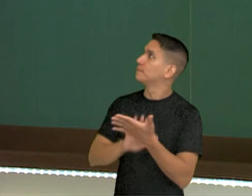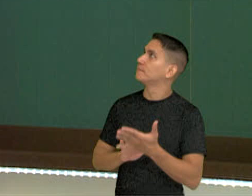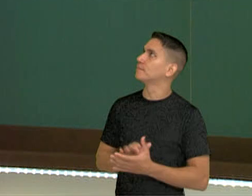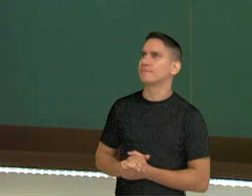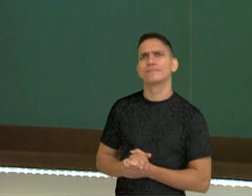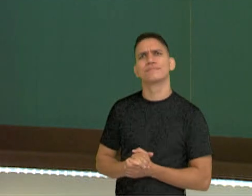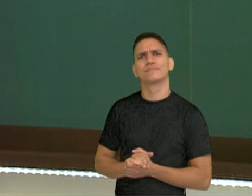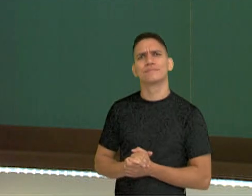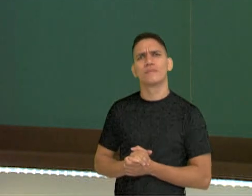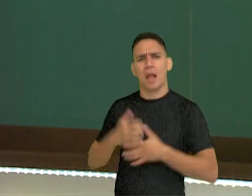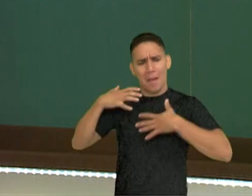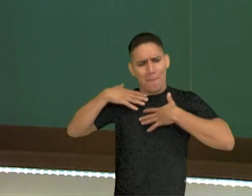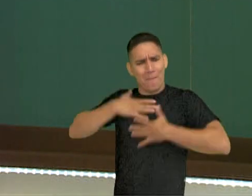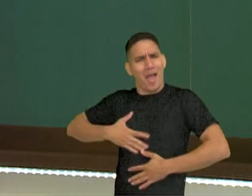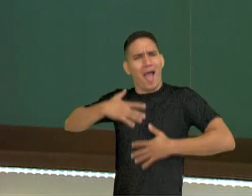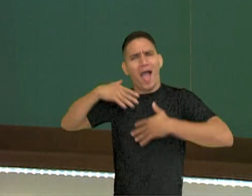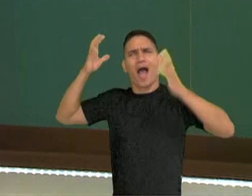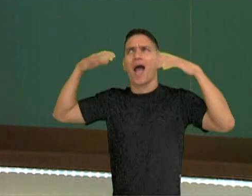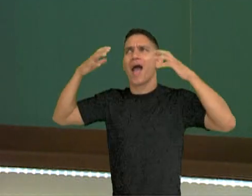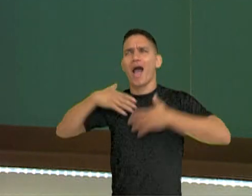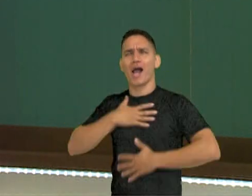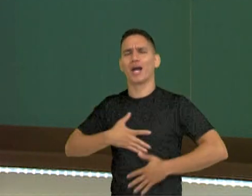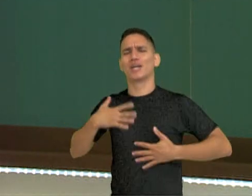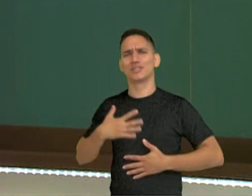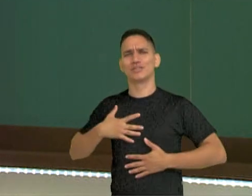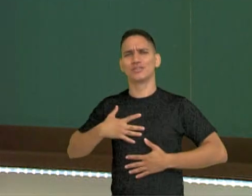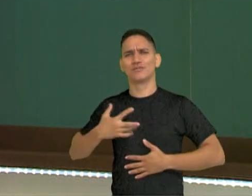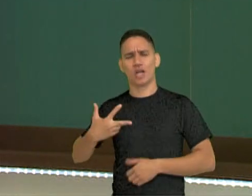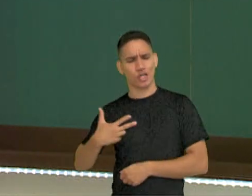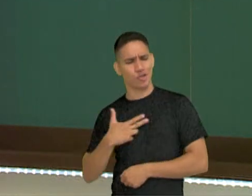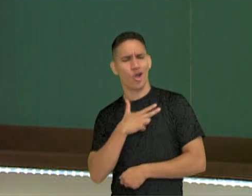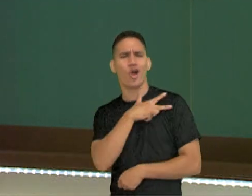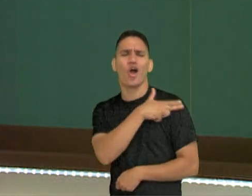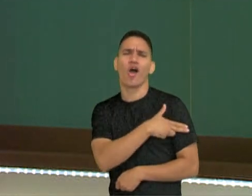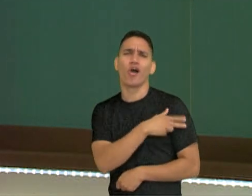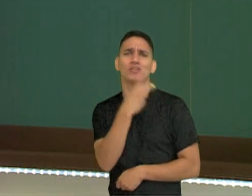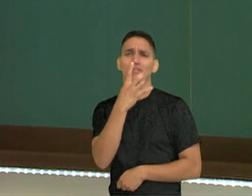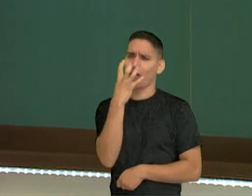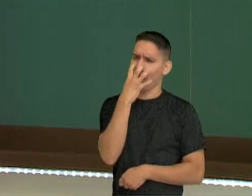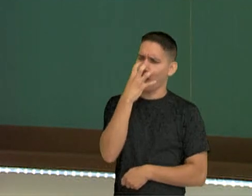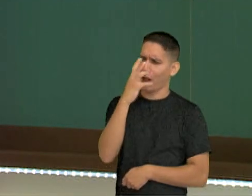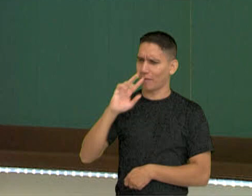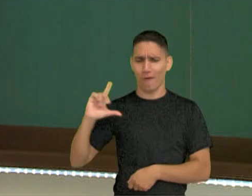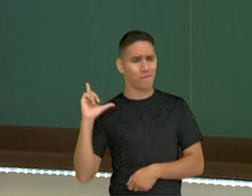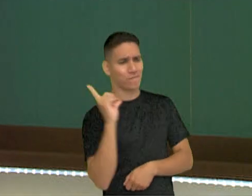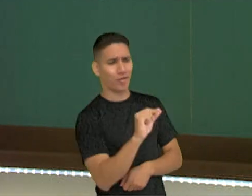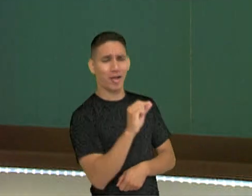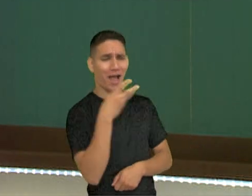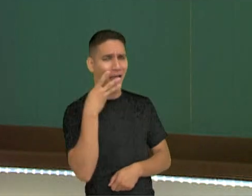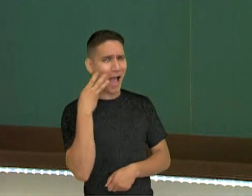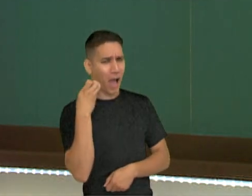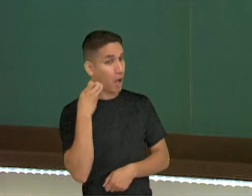Banho e tosa, que seu cão sai um gato. Qual é o efeito de sentido pretendido nisso?